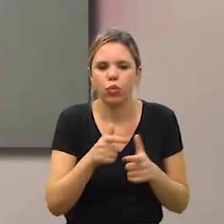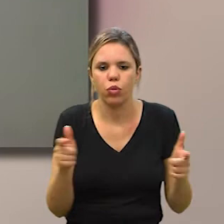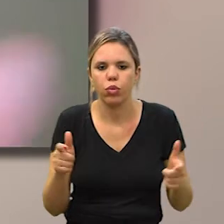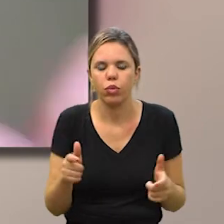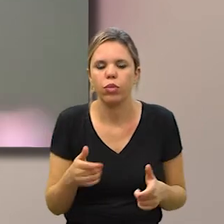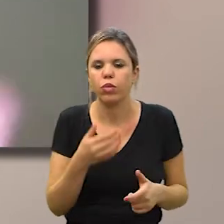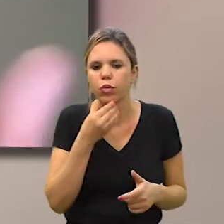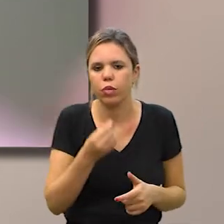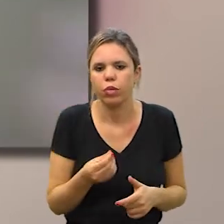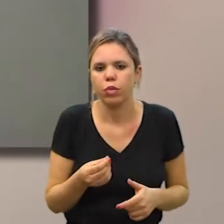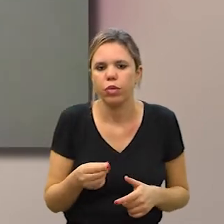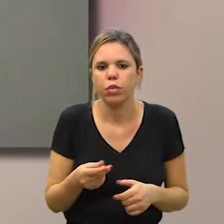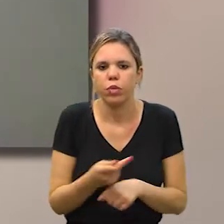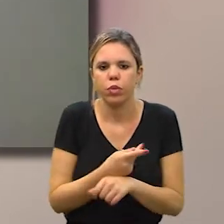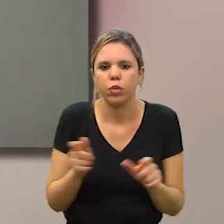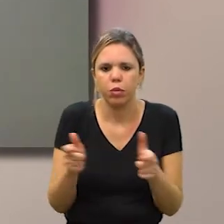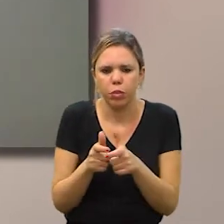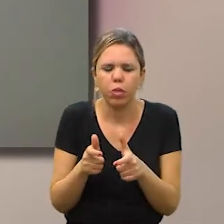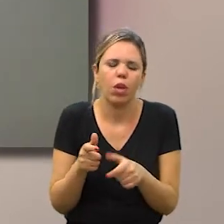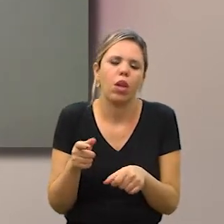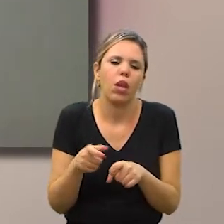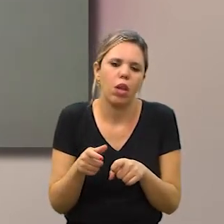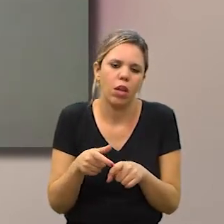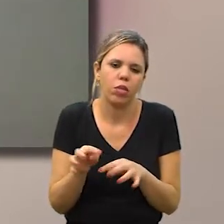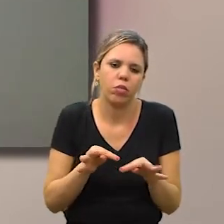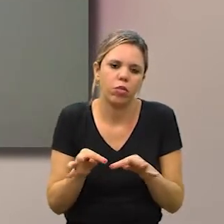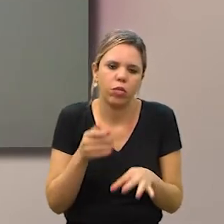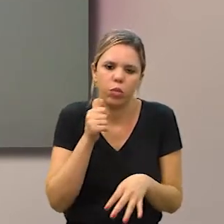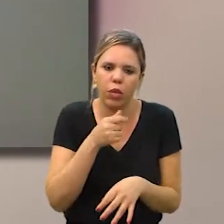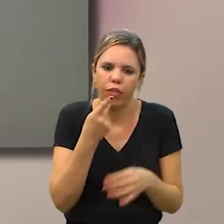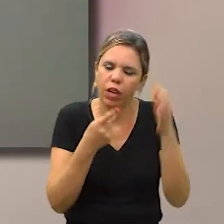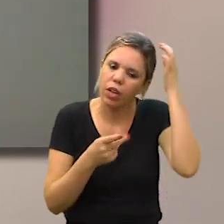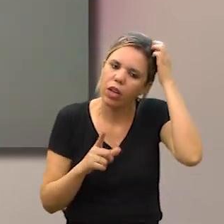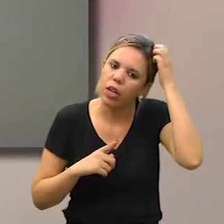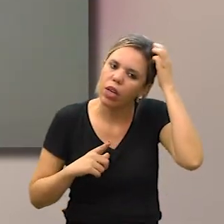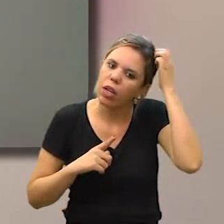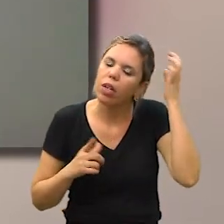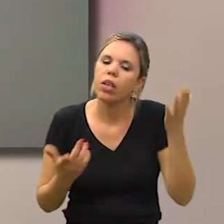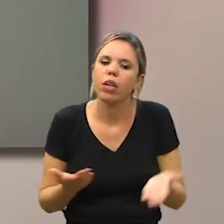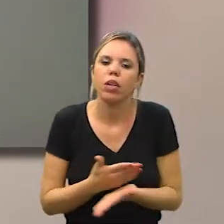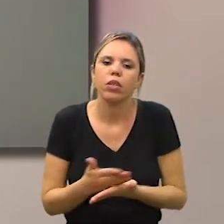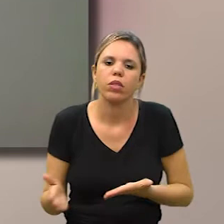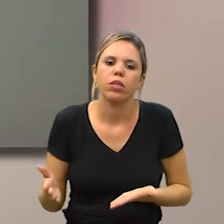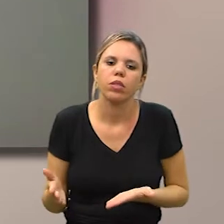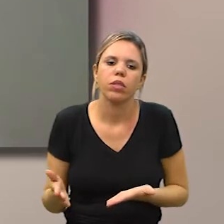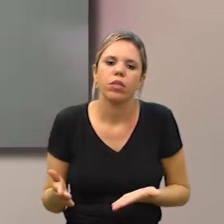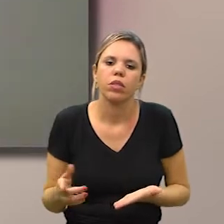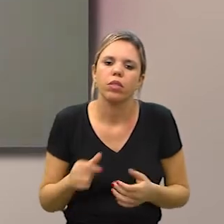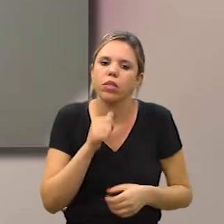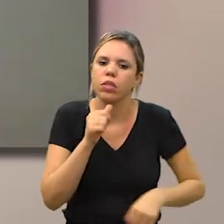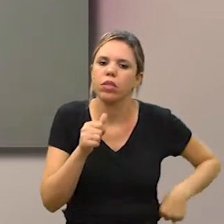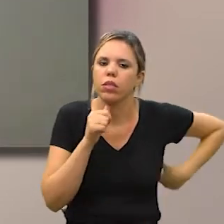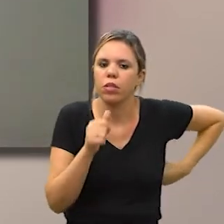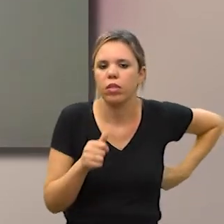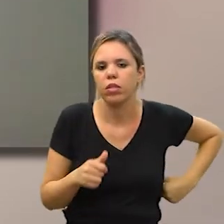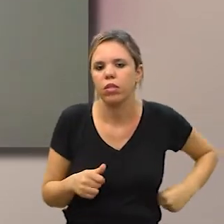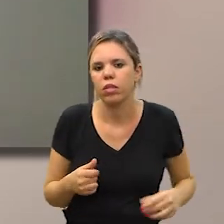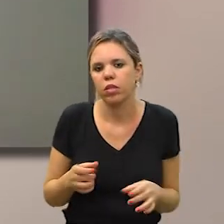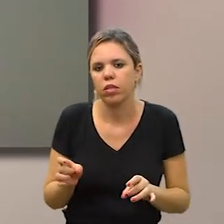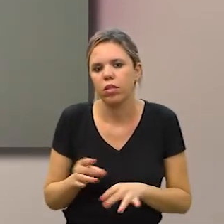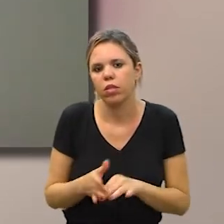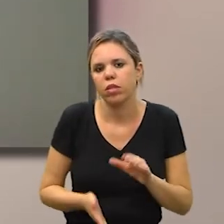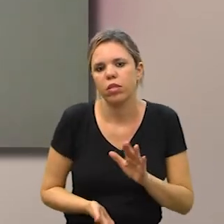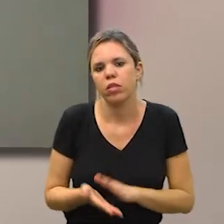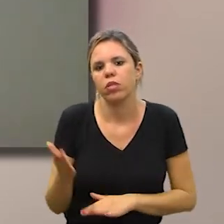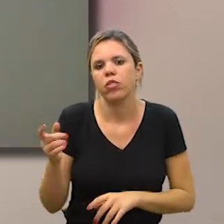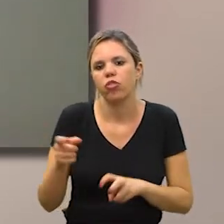nos homens ou os homens procuram menos um né a mulher como eu já falei desde que começa a ter menstruação é certo